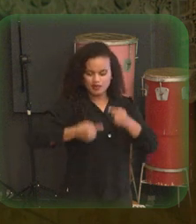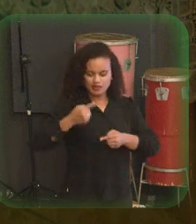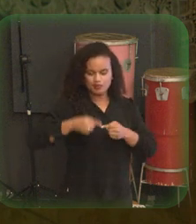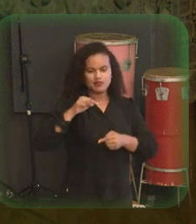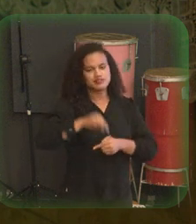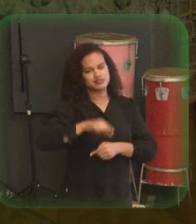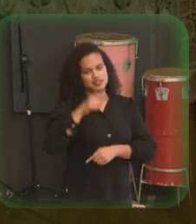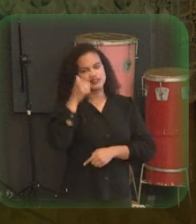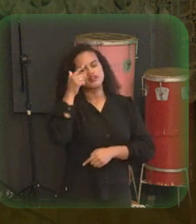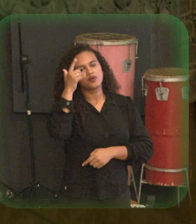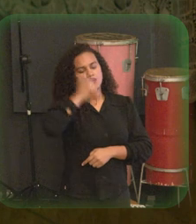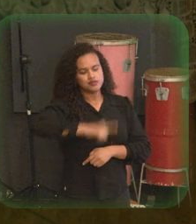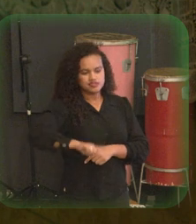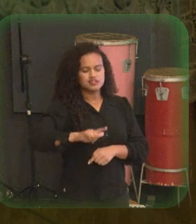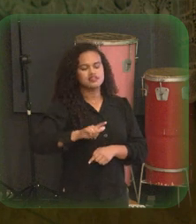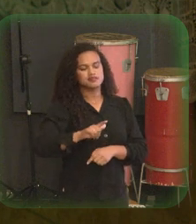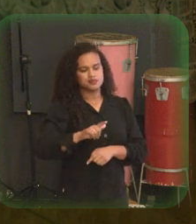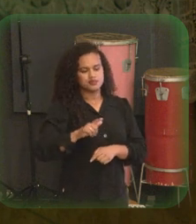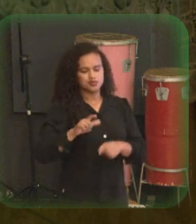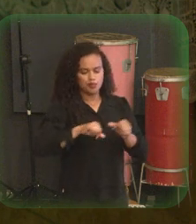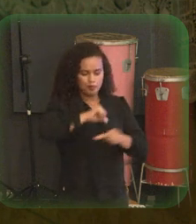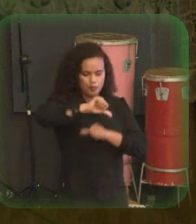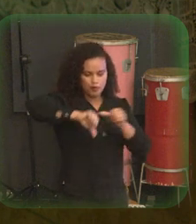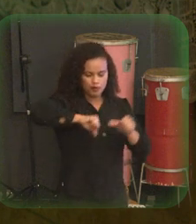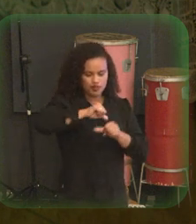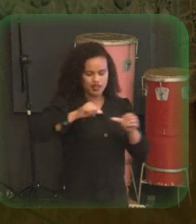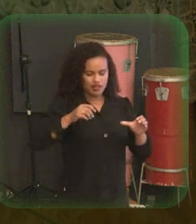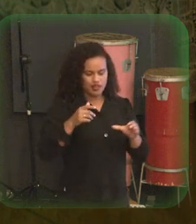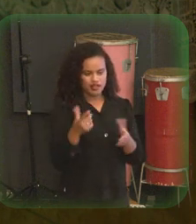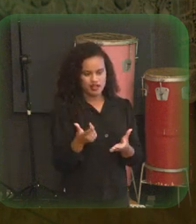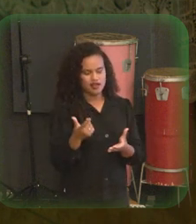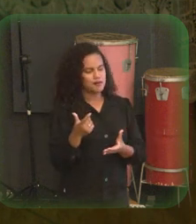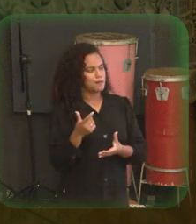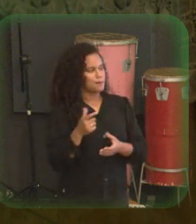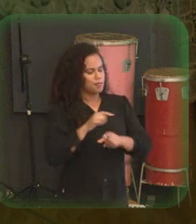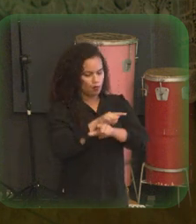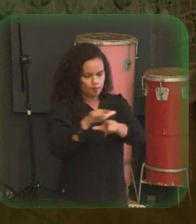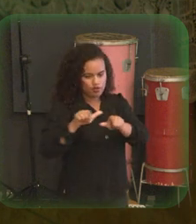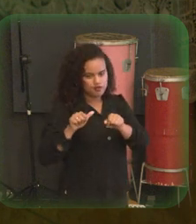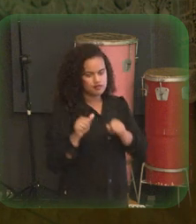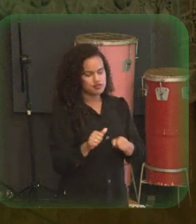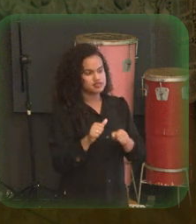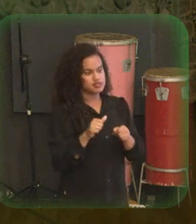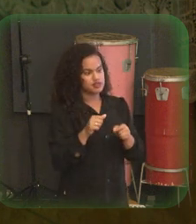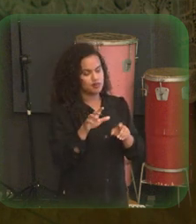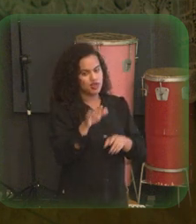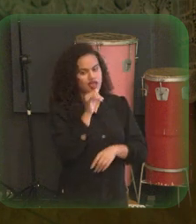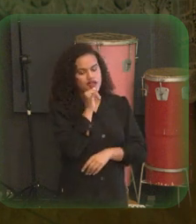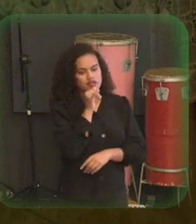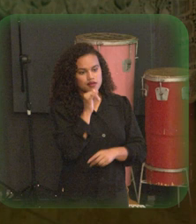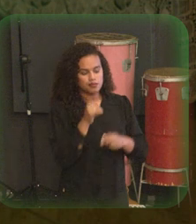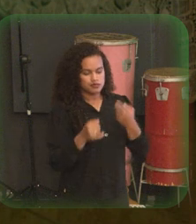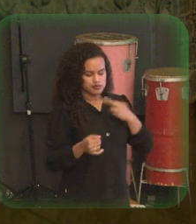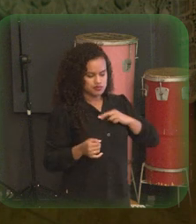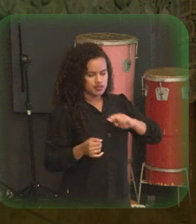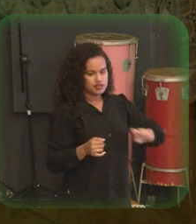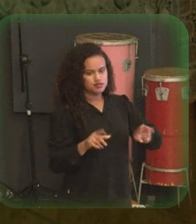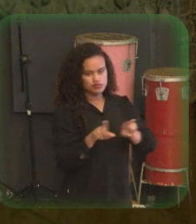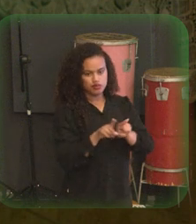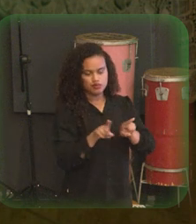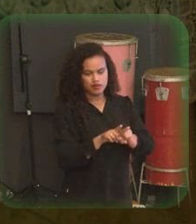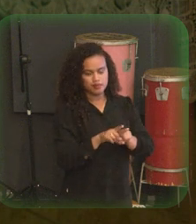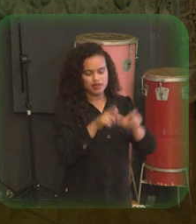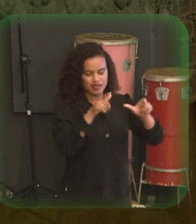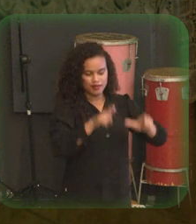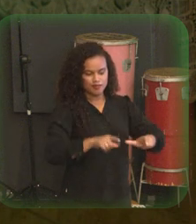lidar com essa incompletude. Porque, vejam, a política, né, e aí o exemplo das religiões também, é o